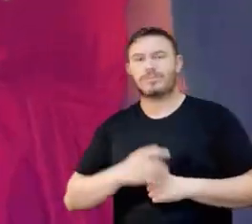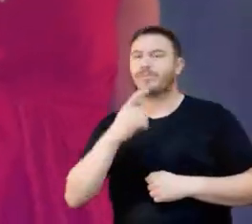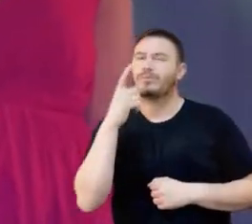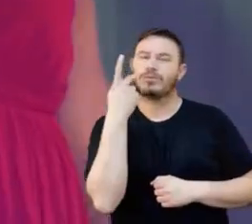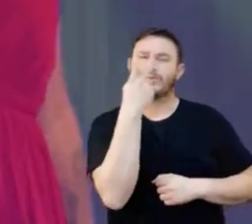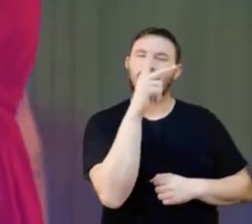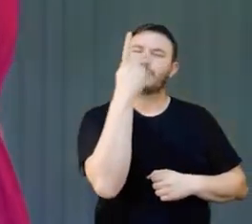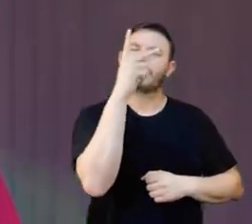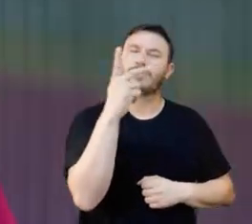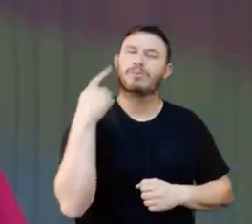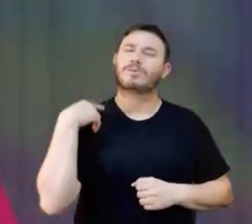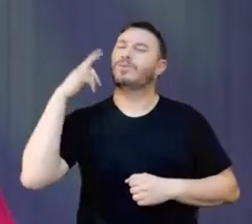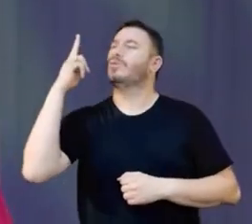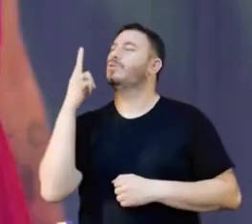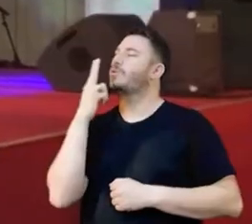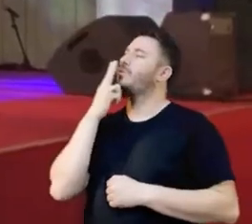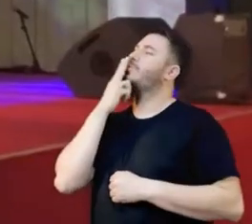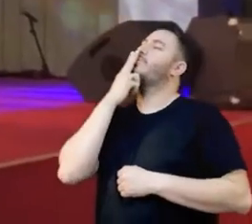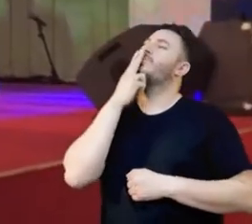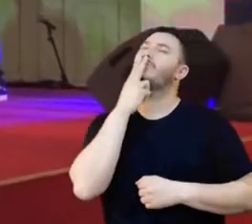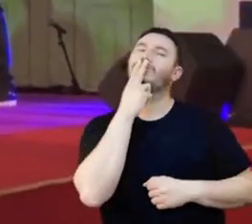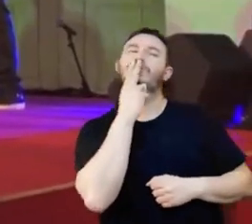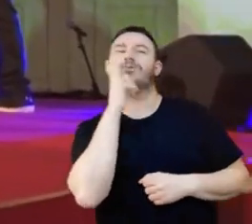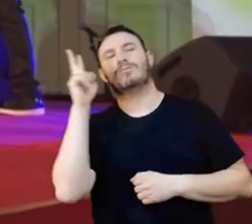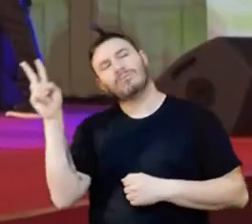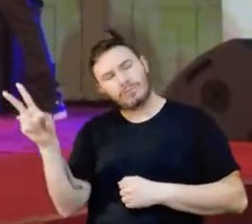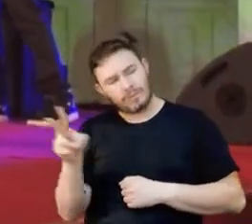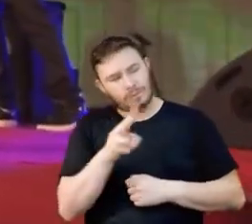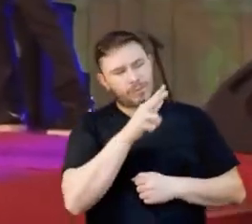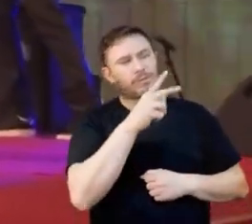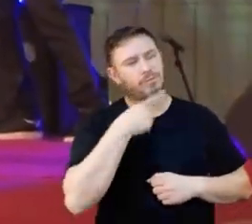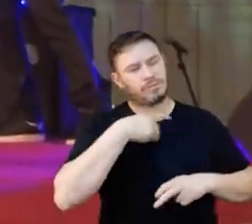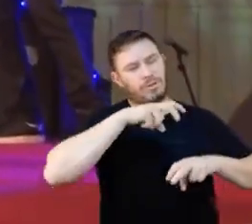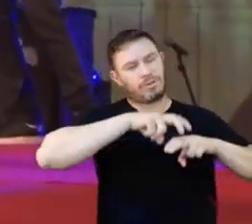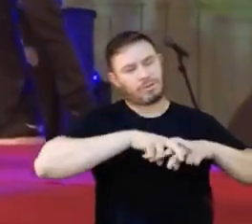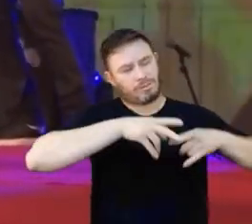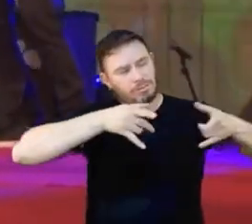Sob a luz do teu cigarro na cama,